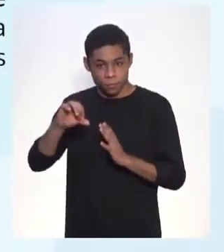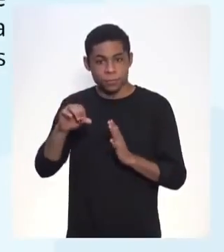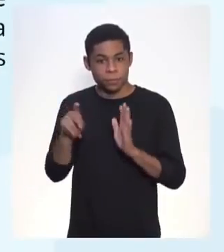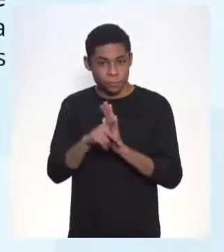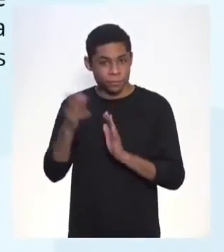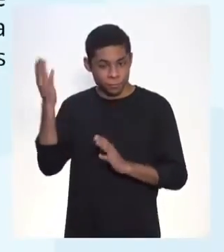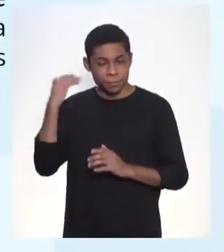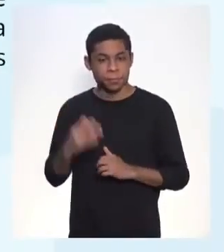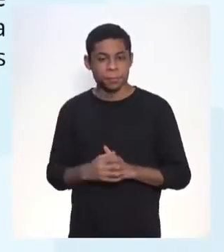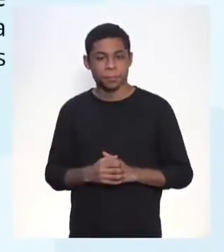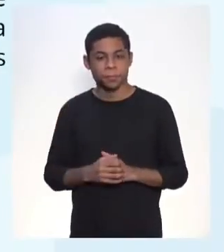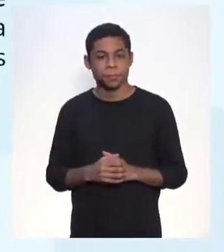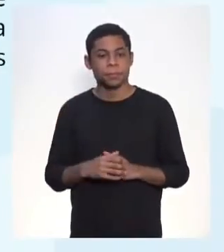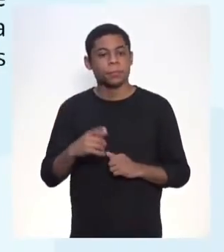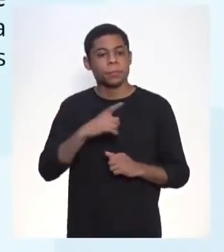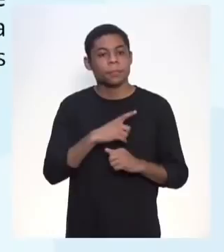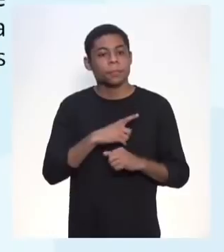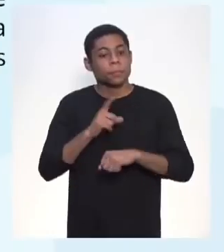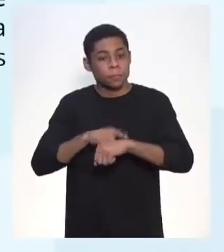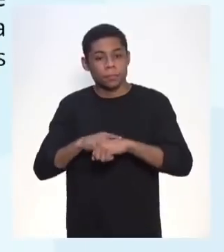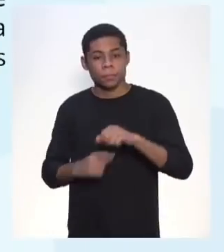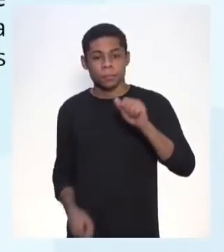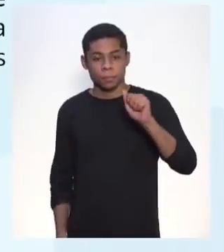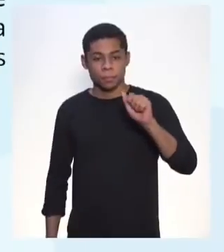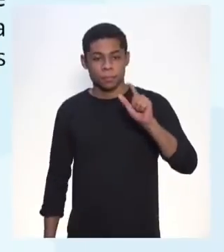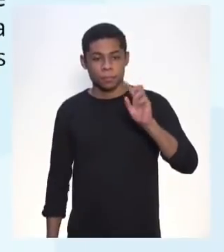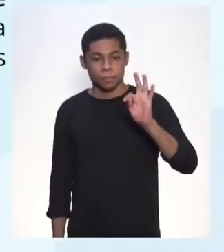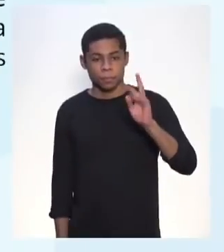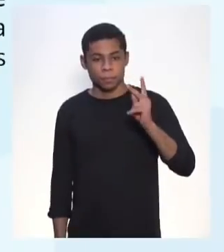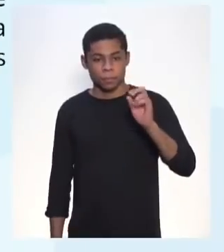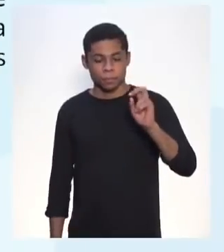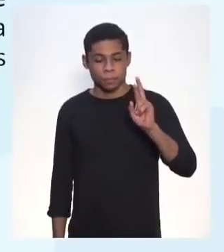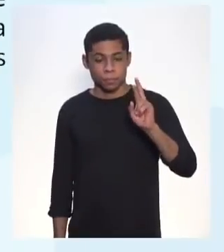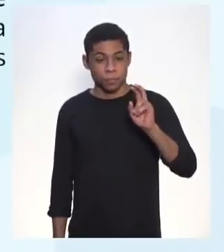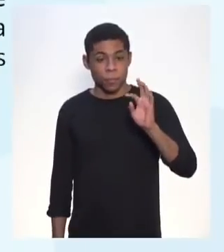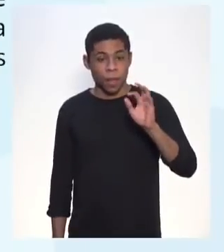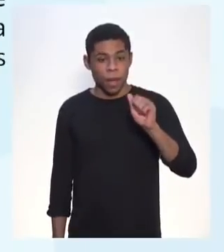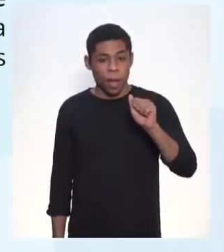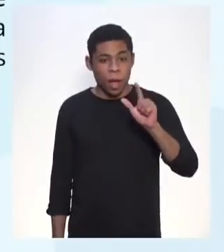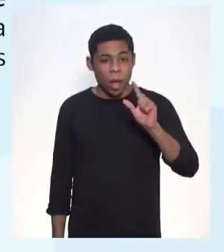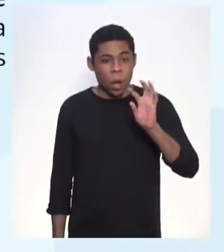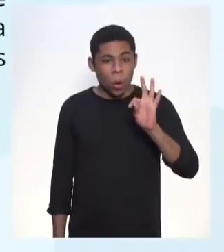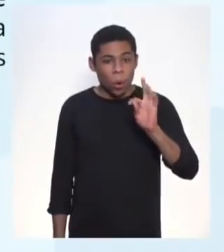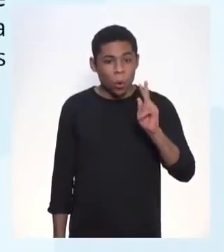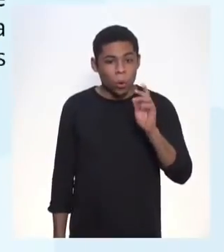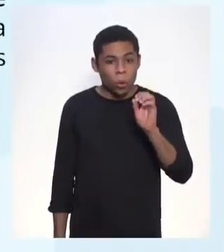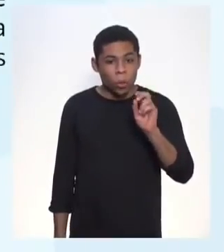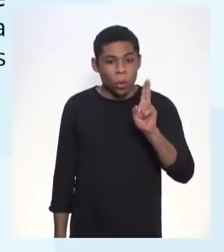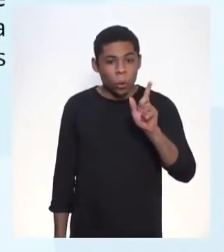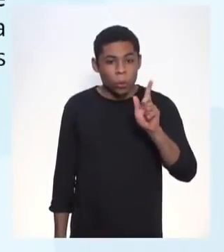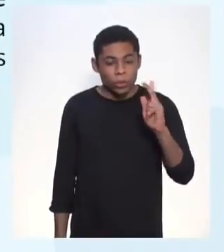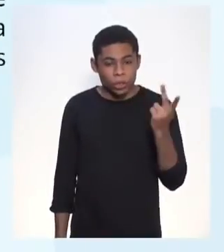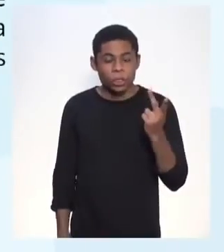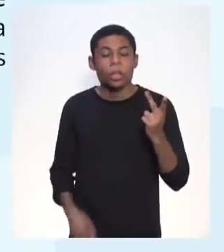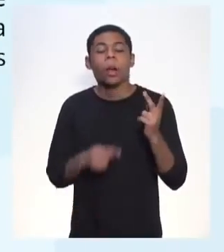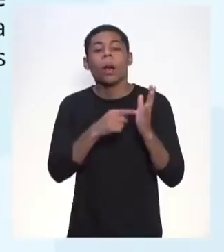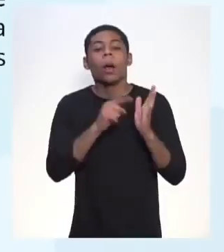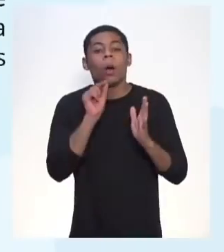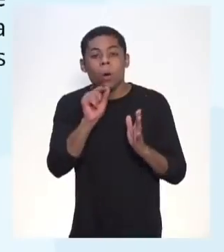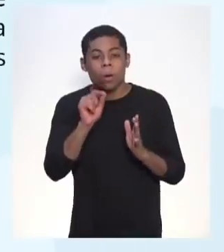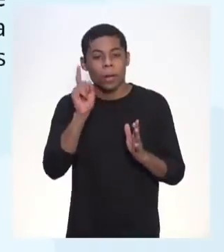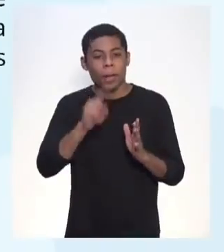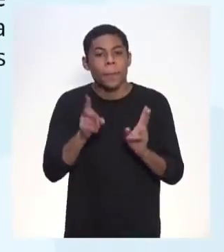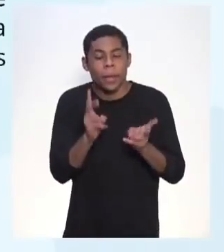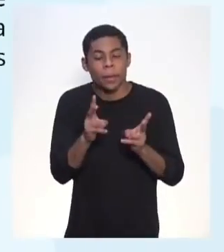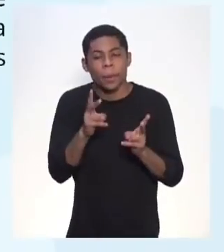XIX. Aí nós temos a palavra although. Although, pessoal, é uma palavrinha que indica um